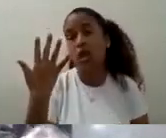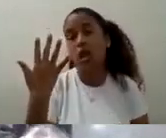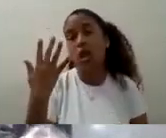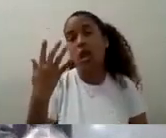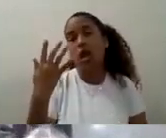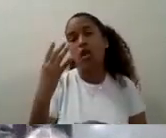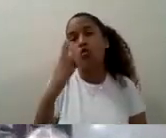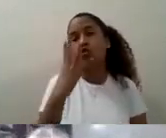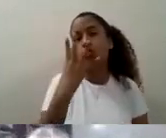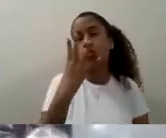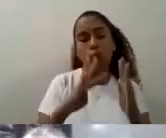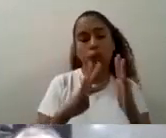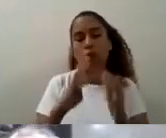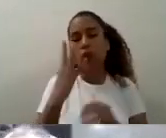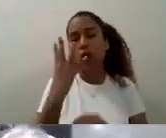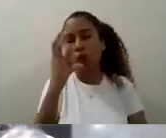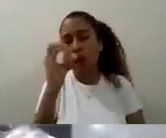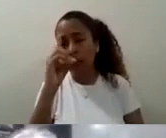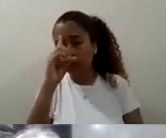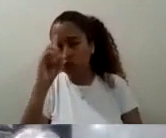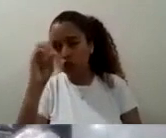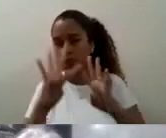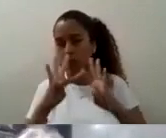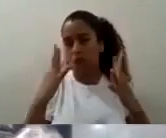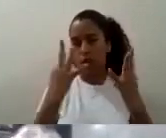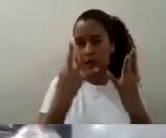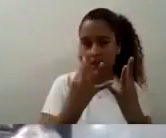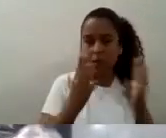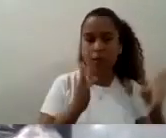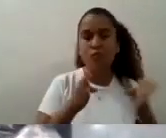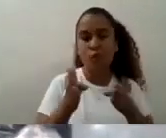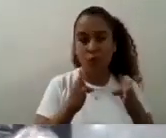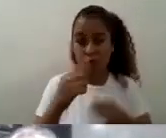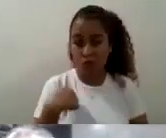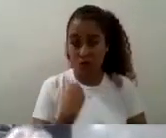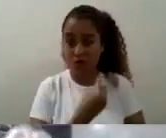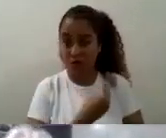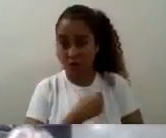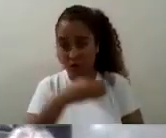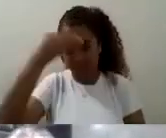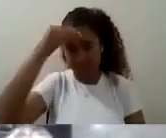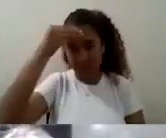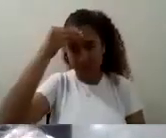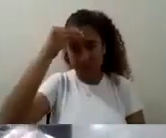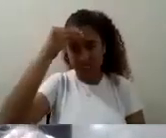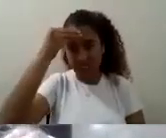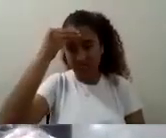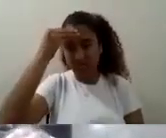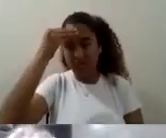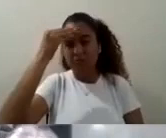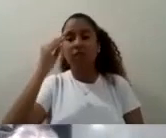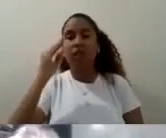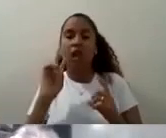dias da Quaresma, que é um período que nós, pessoas batizadas, dedicamos à conversão